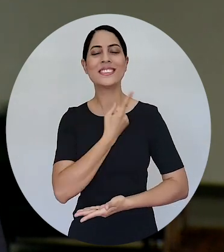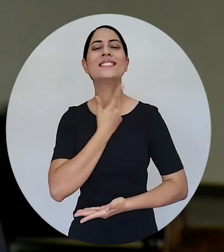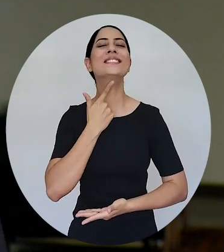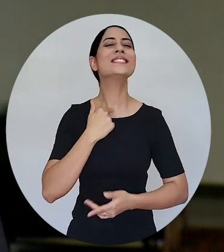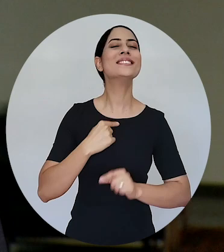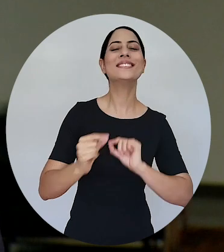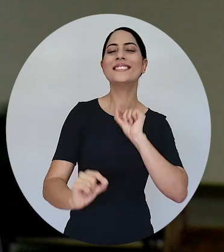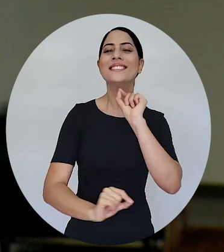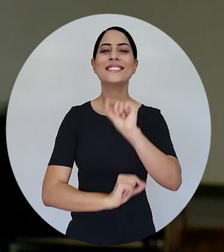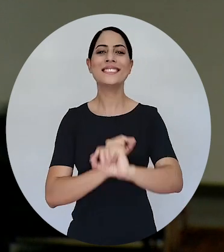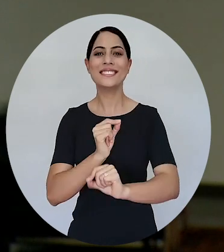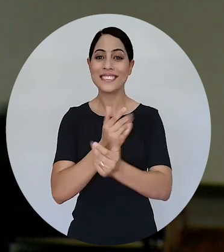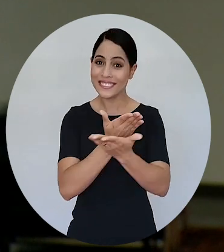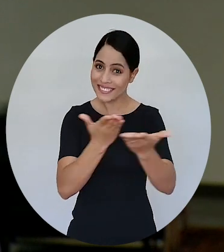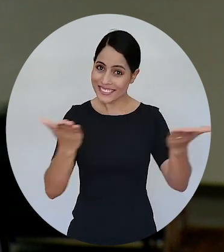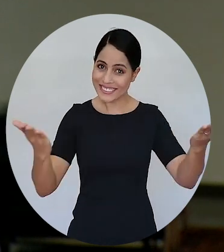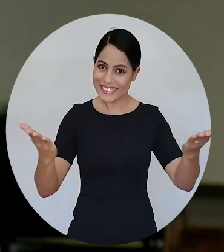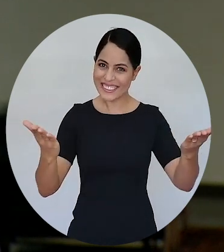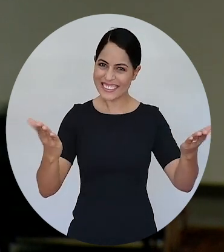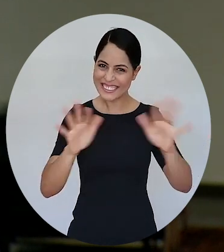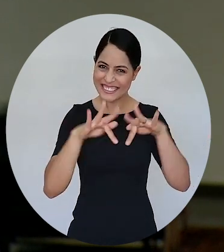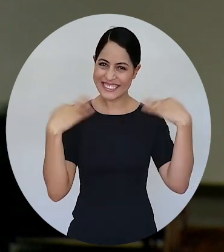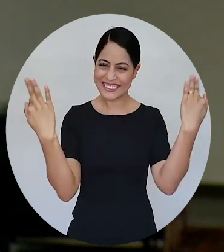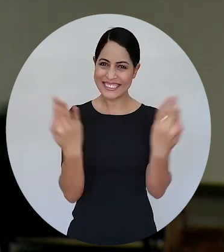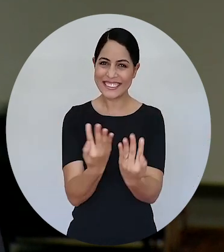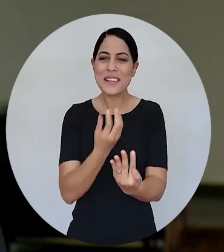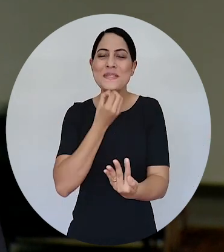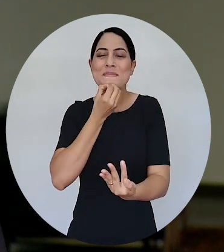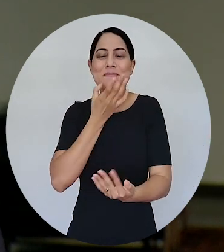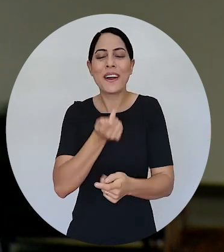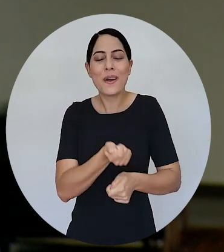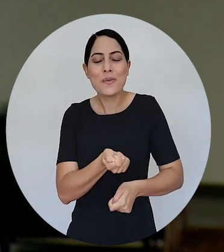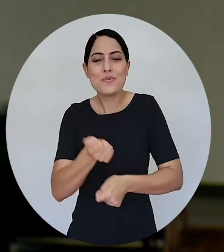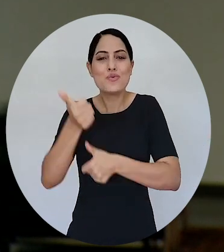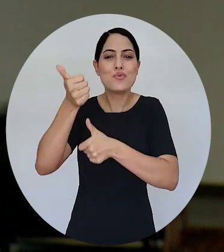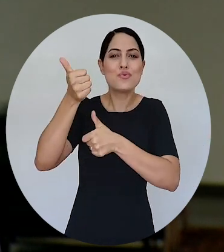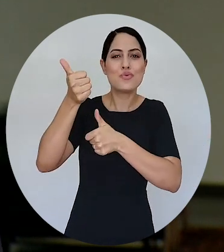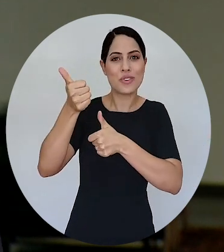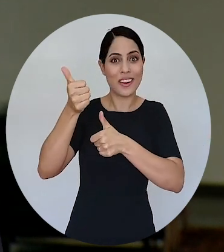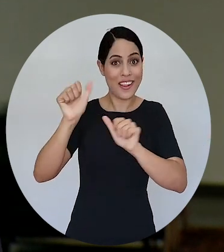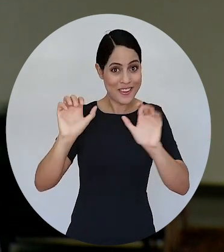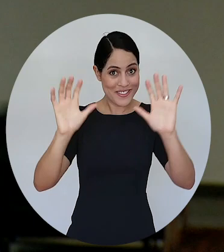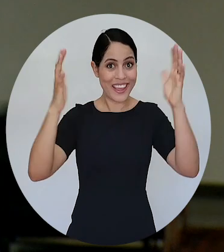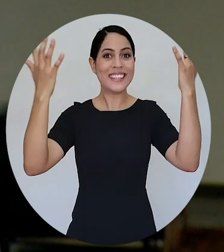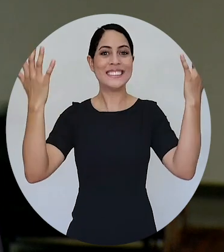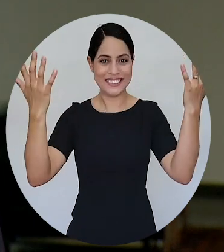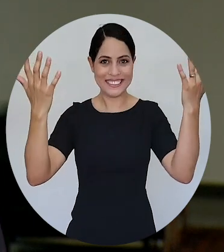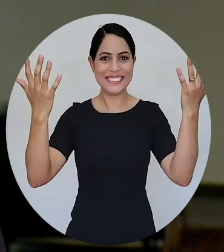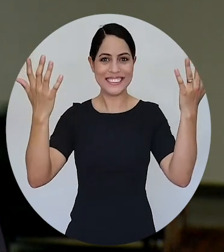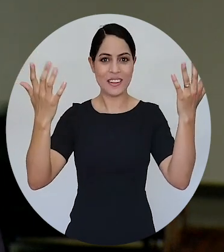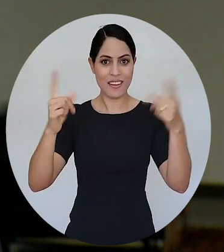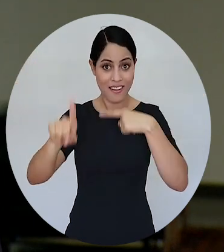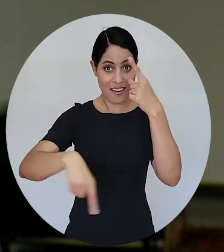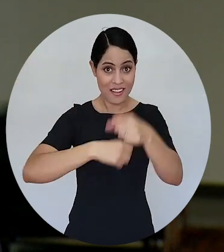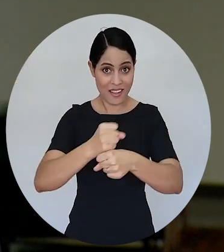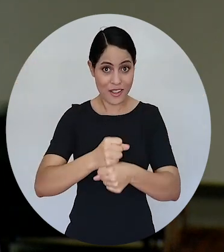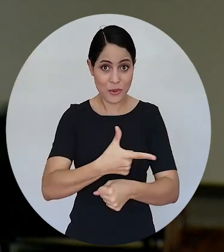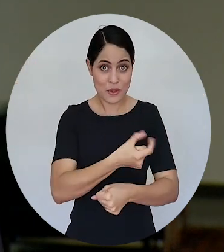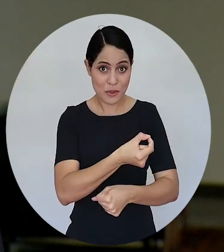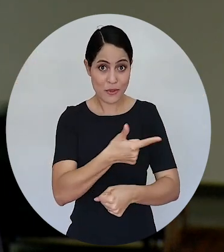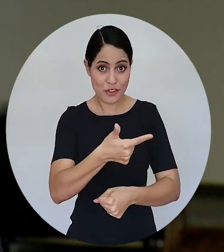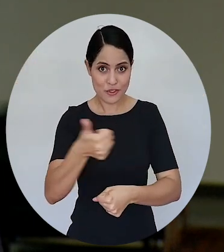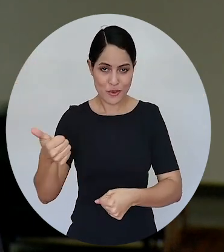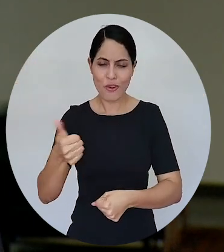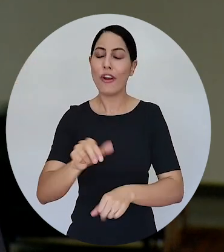desejamos a você e sua família boas festas, com a esperança de um 2021 diferente. O ciclo há de se